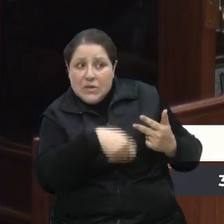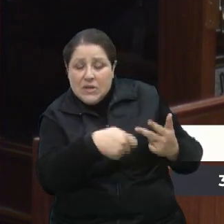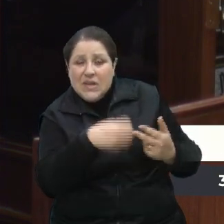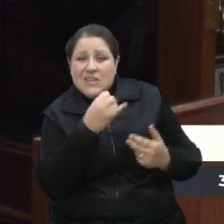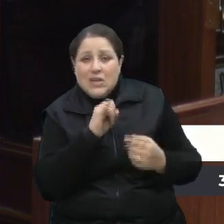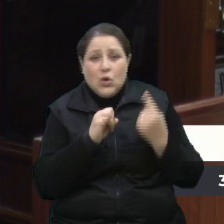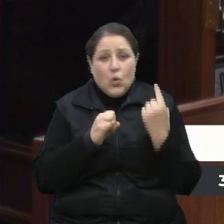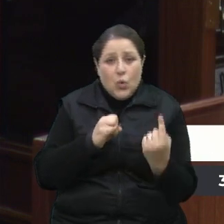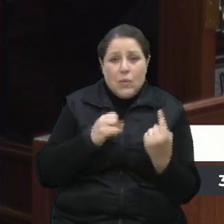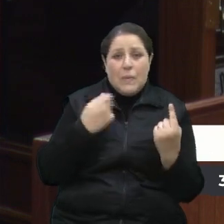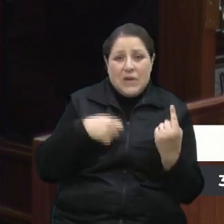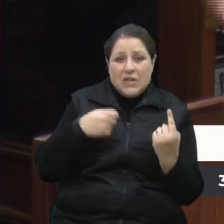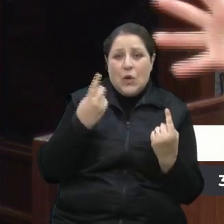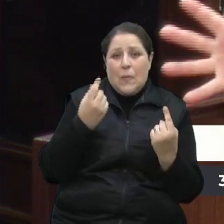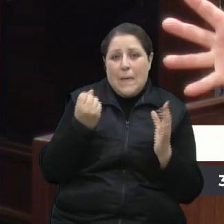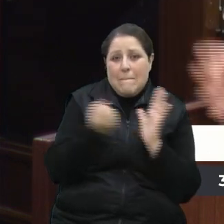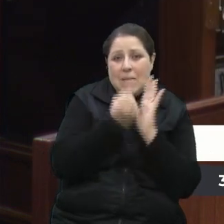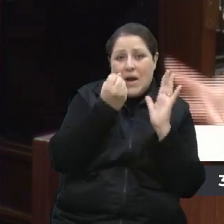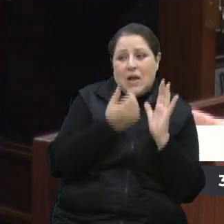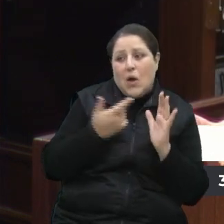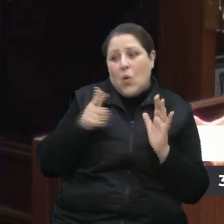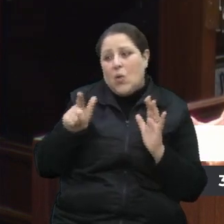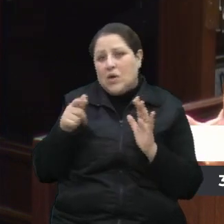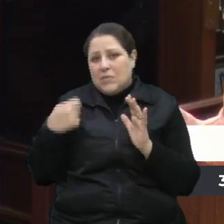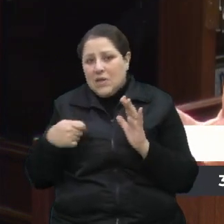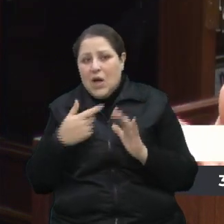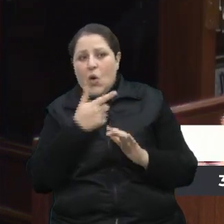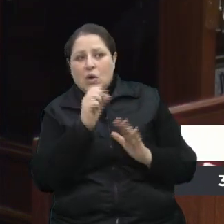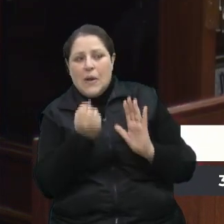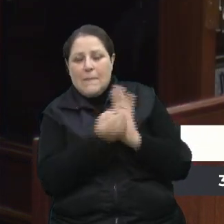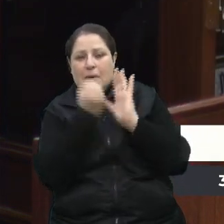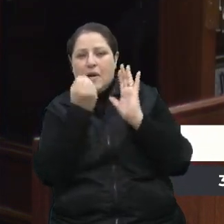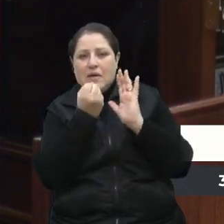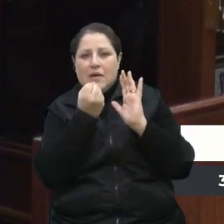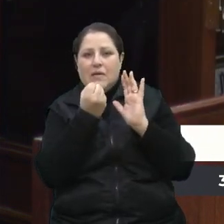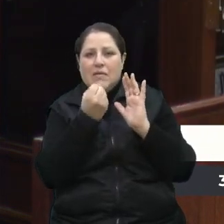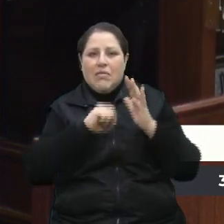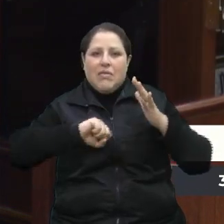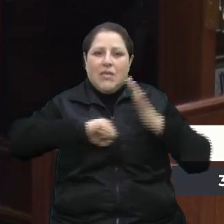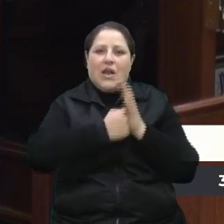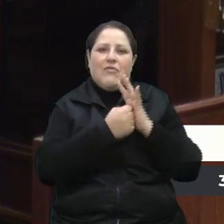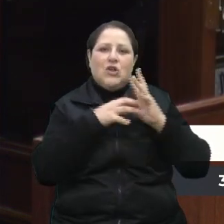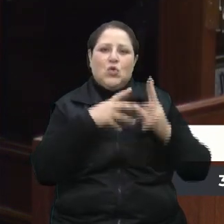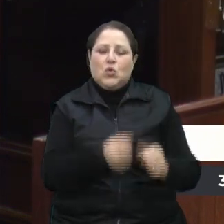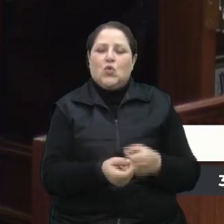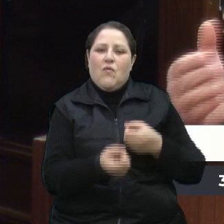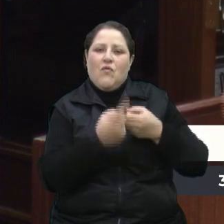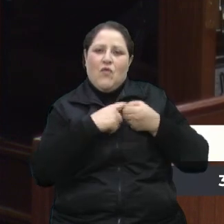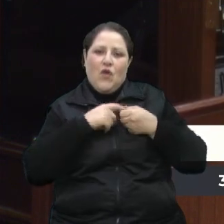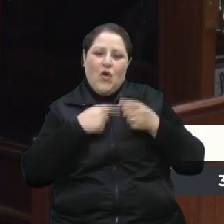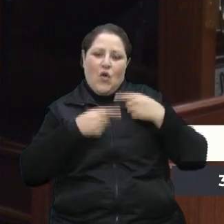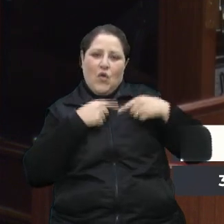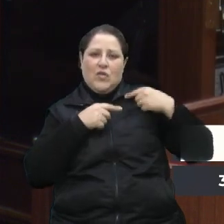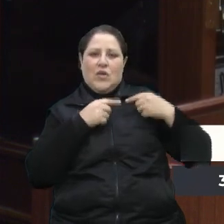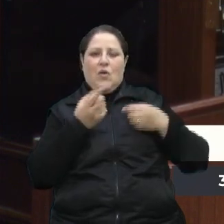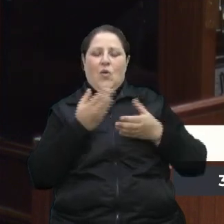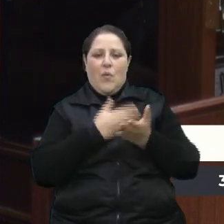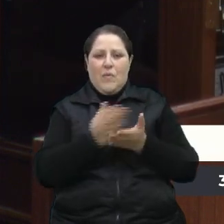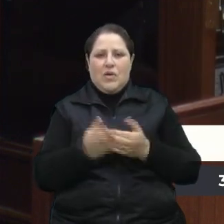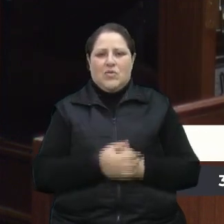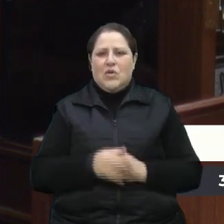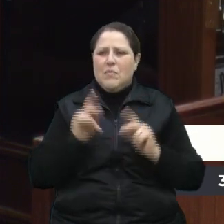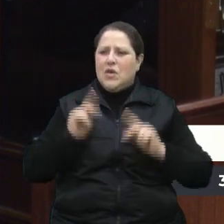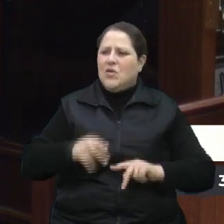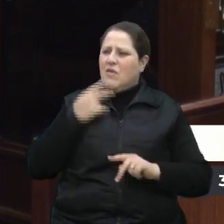precisa de uma marca e da outra da outra trava tudo volta tudo lá no começo de novo aí tem gente que diz mas